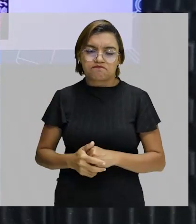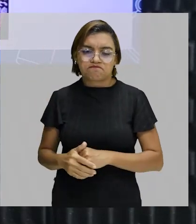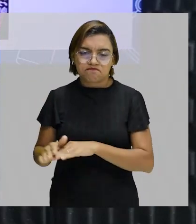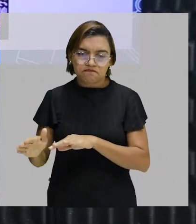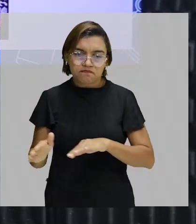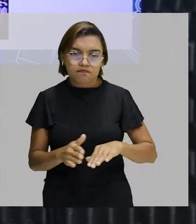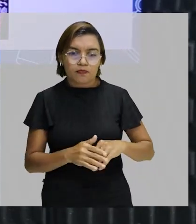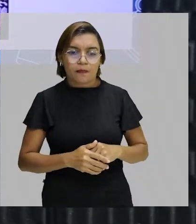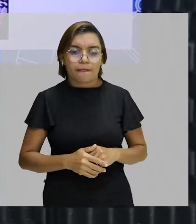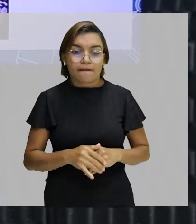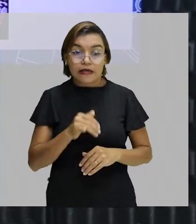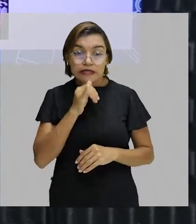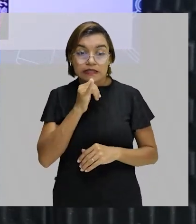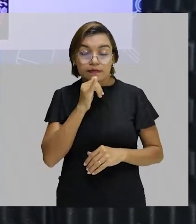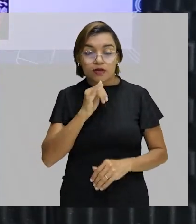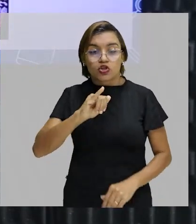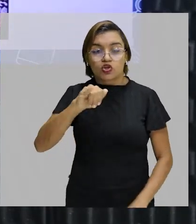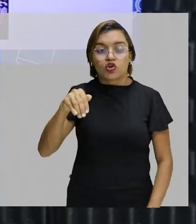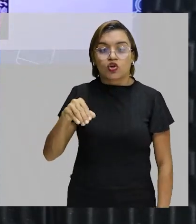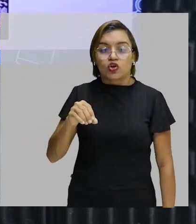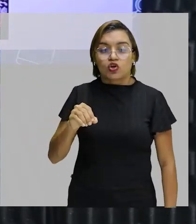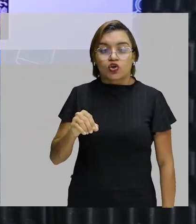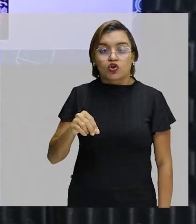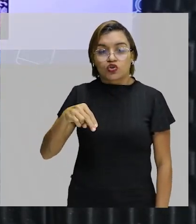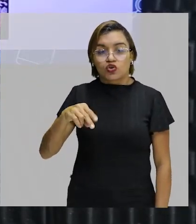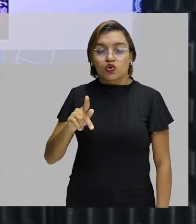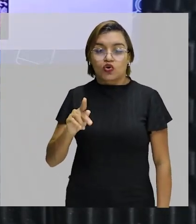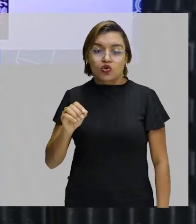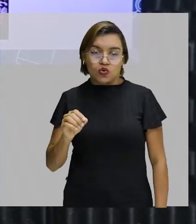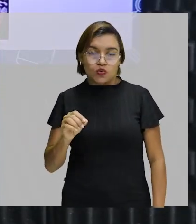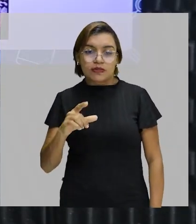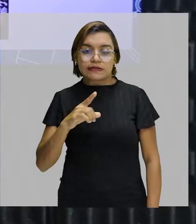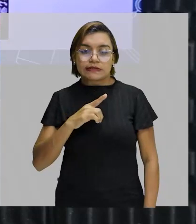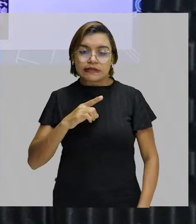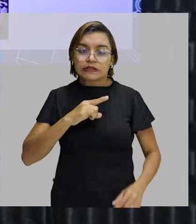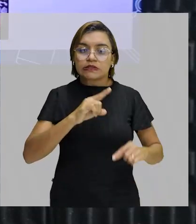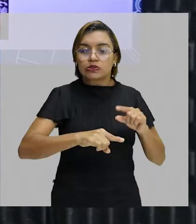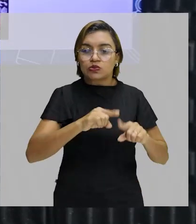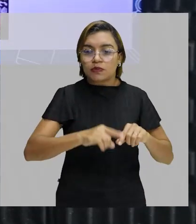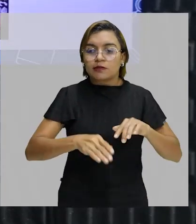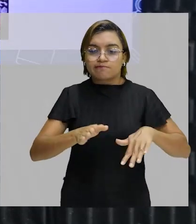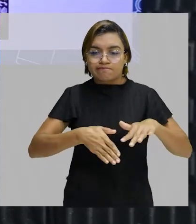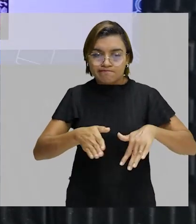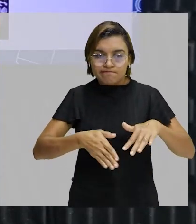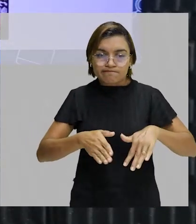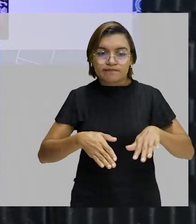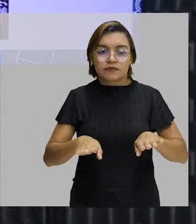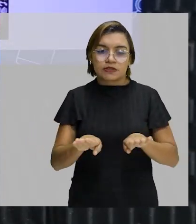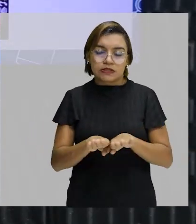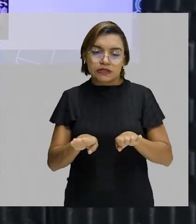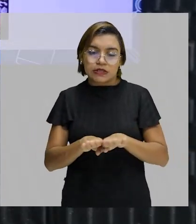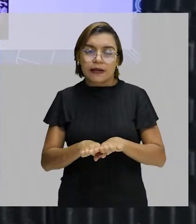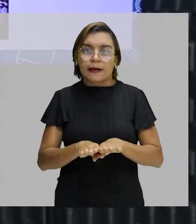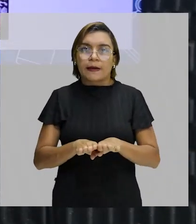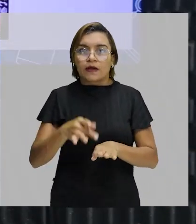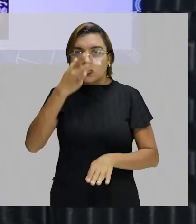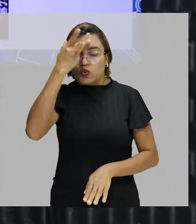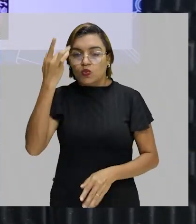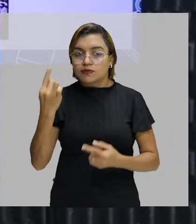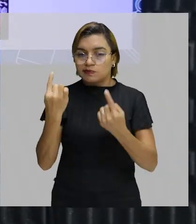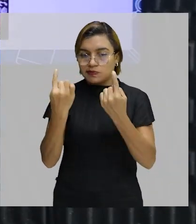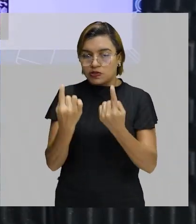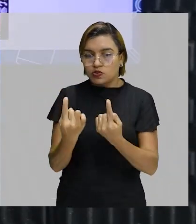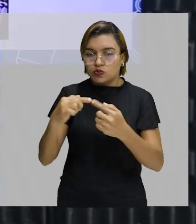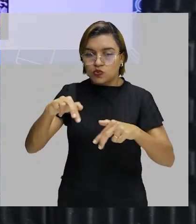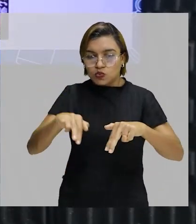acompanhados por instrumentos de percussão e pelas palmas do participante, Um par realiza movimentos no meio da